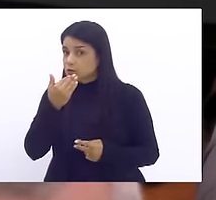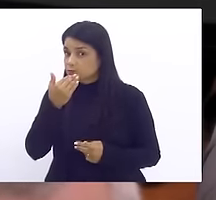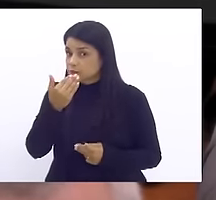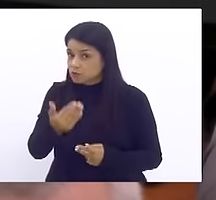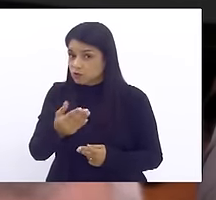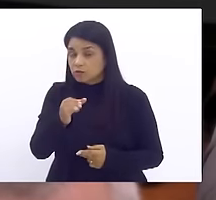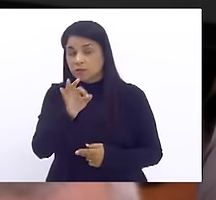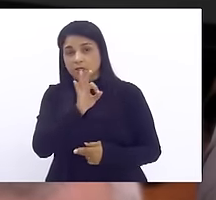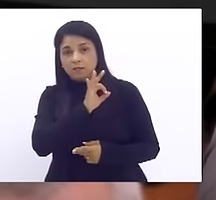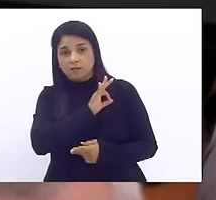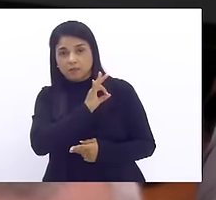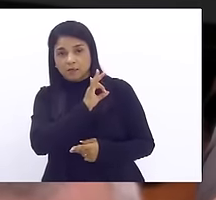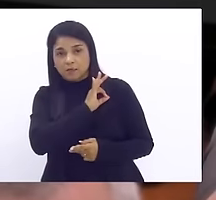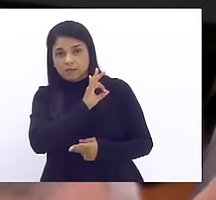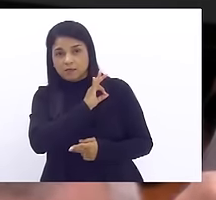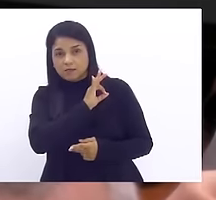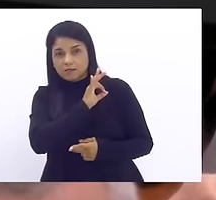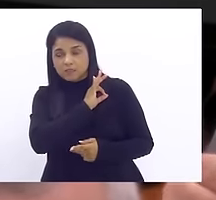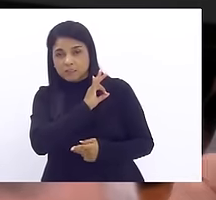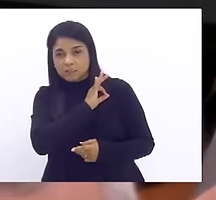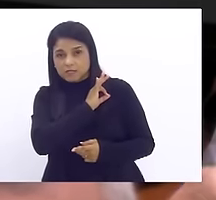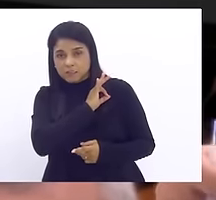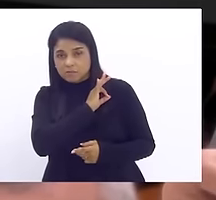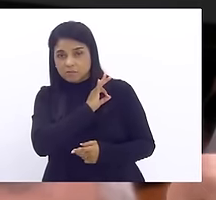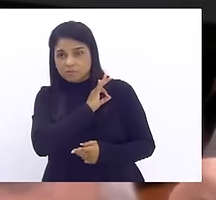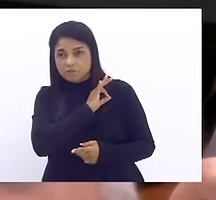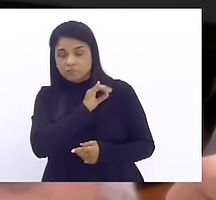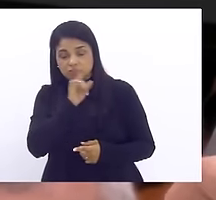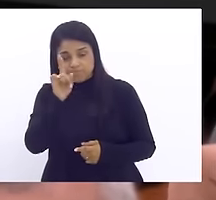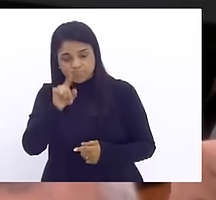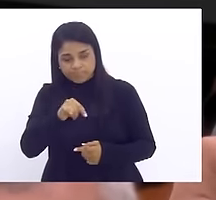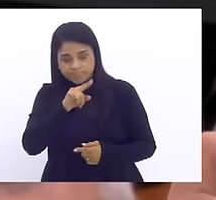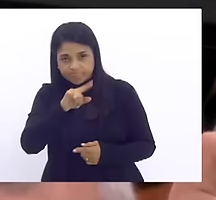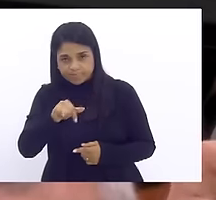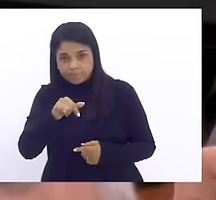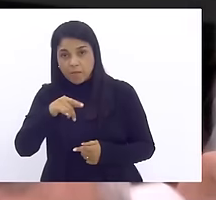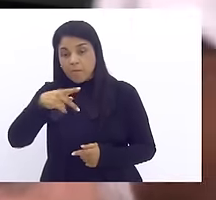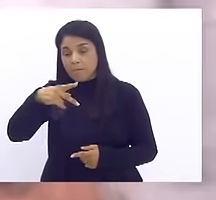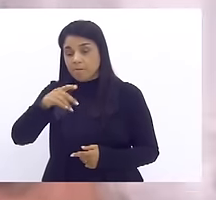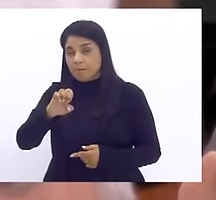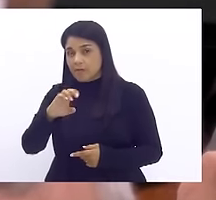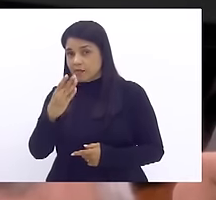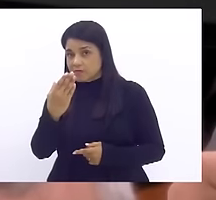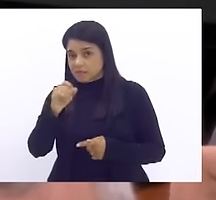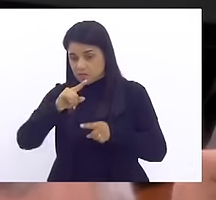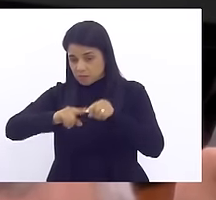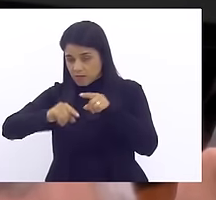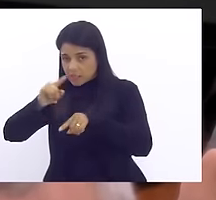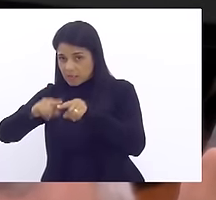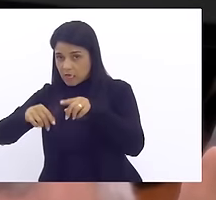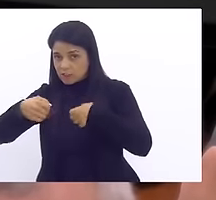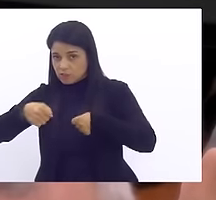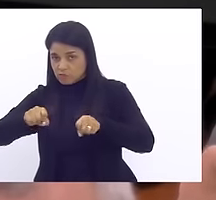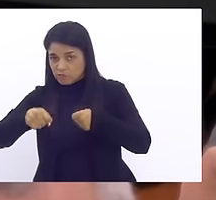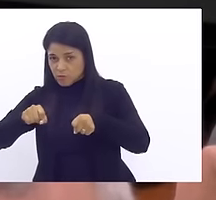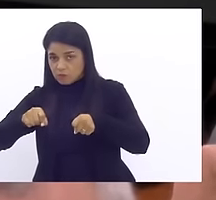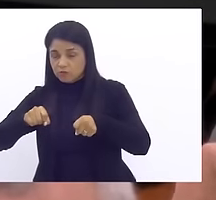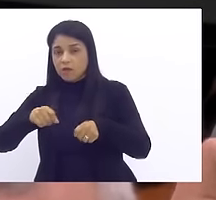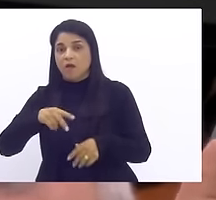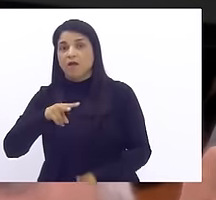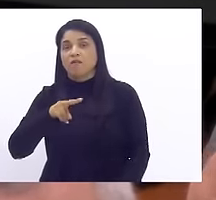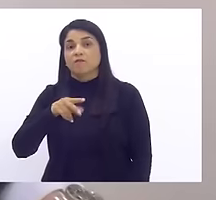delegacia de polícia dois pedidos de inutilização daquelas peças que foram feitos a vigésima vara criminal do Rio de Janeiro